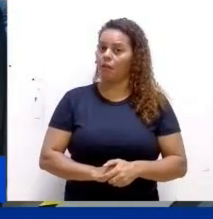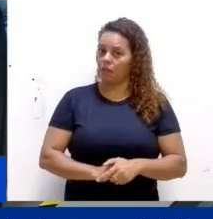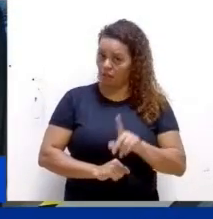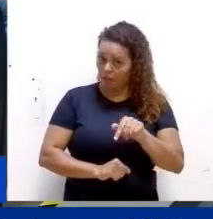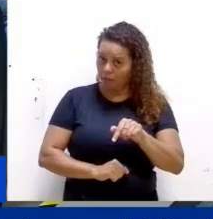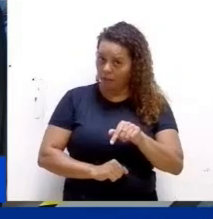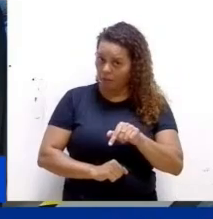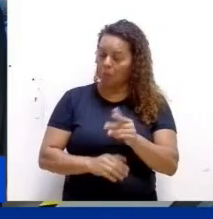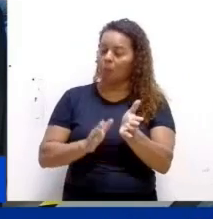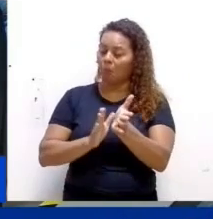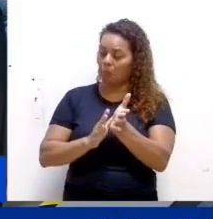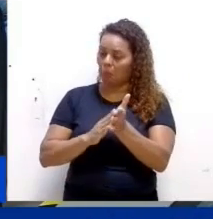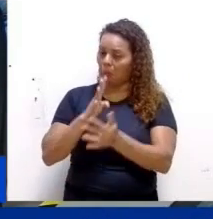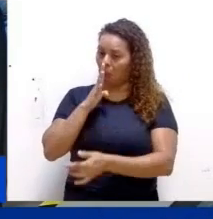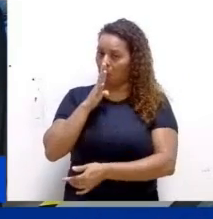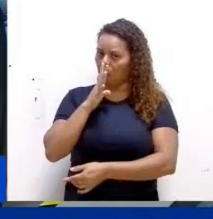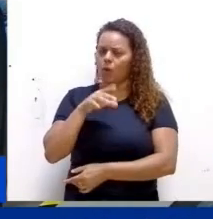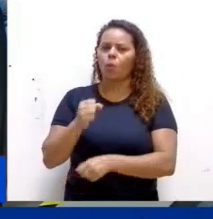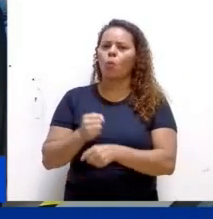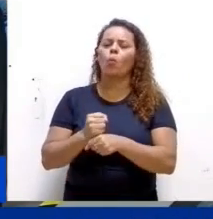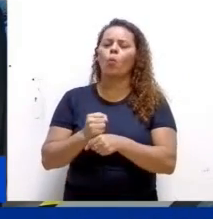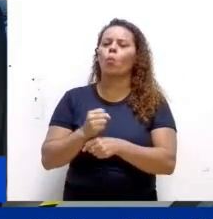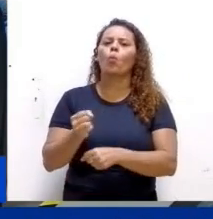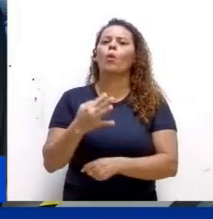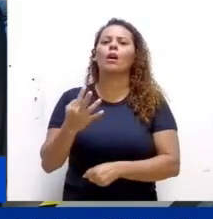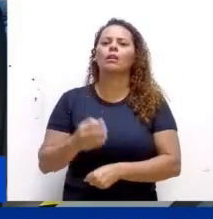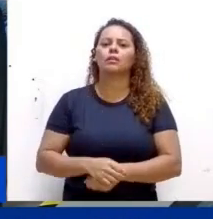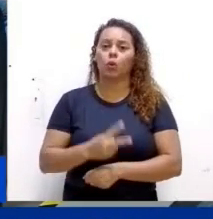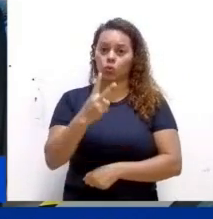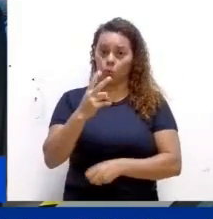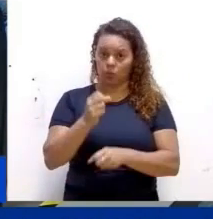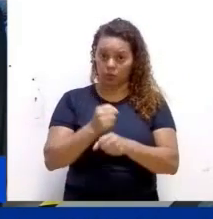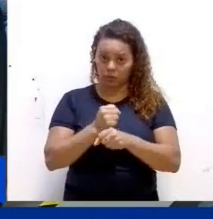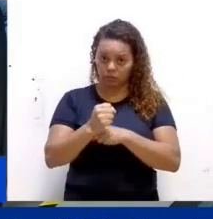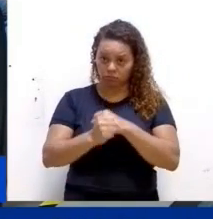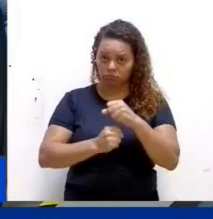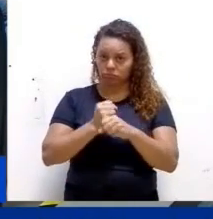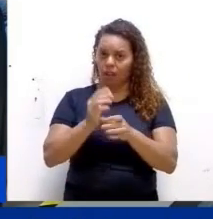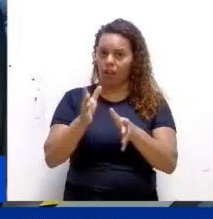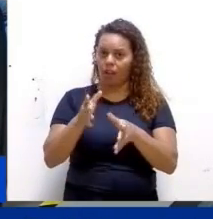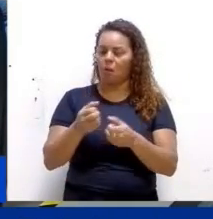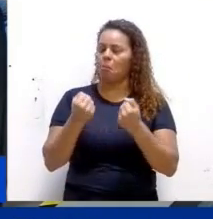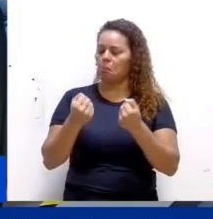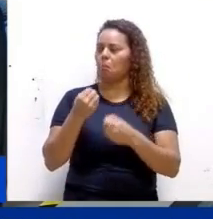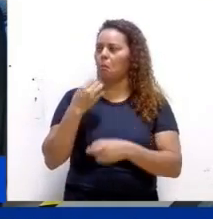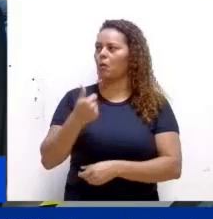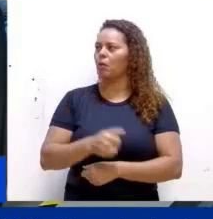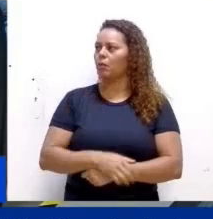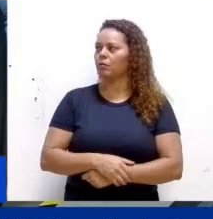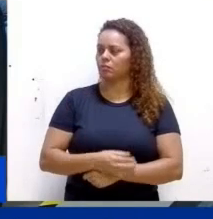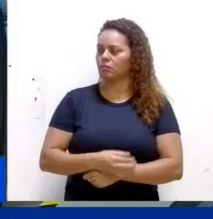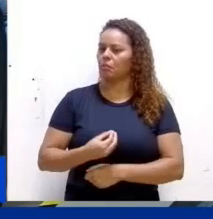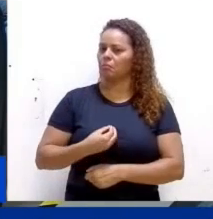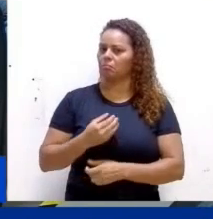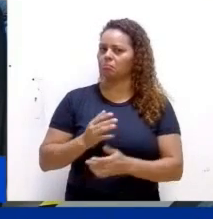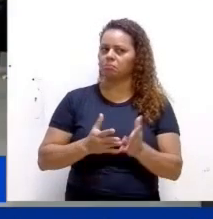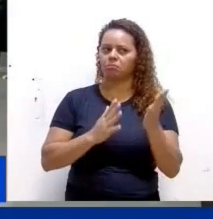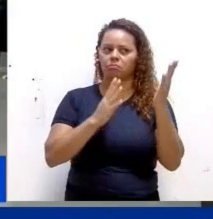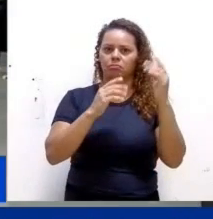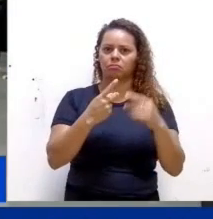Parabéns. Quantos anos de casado? 2 anos, firme e forte. Muito bem. Vida longa ao